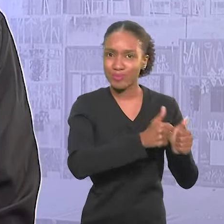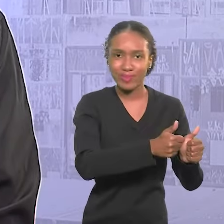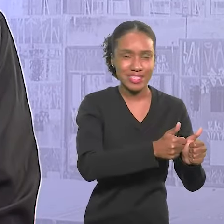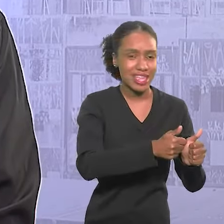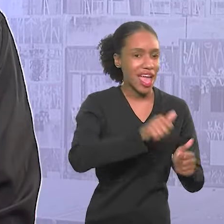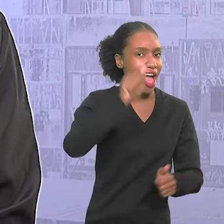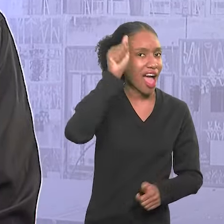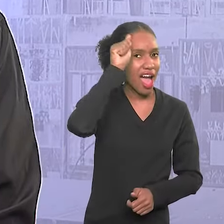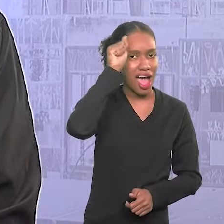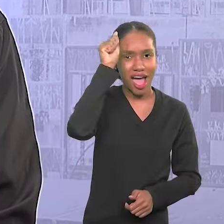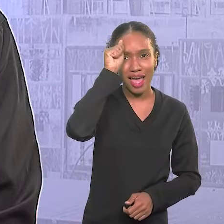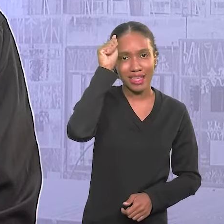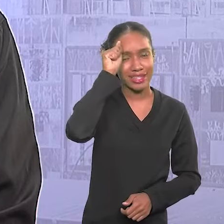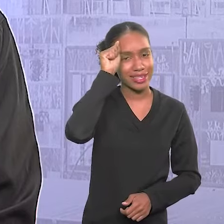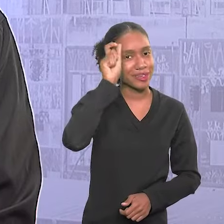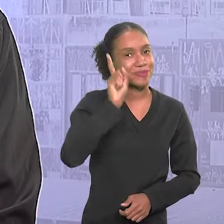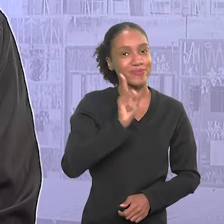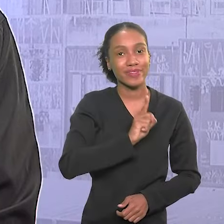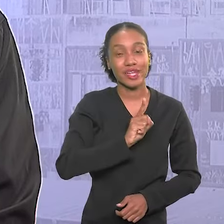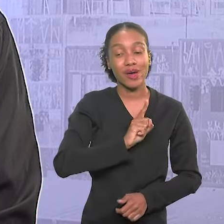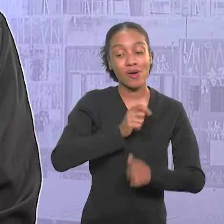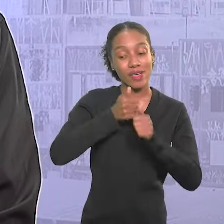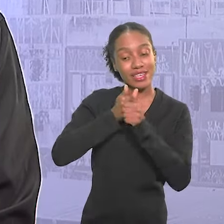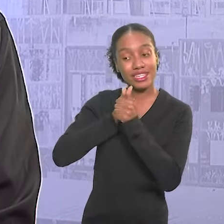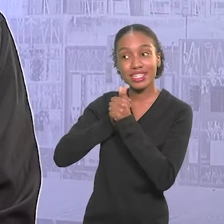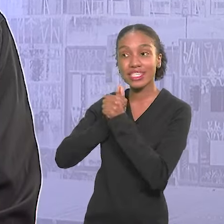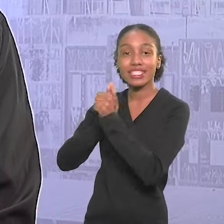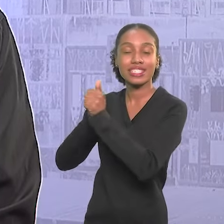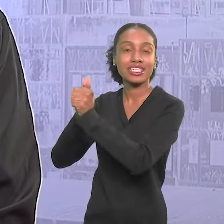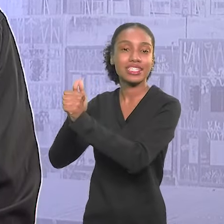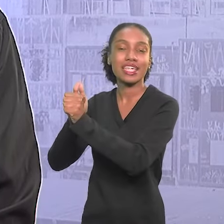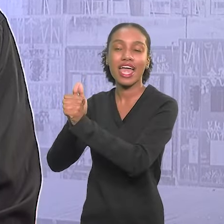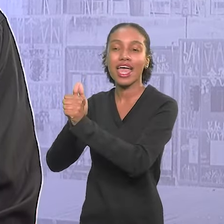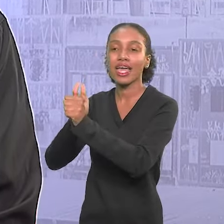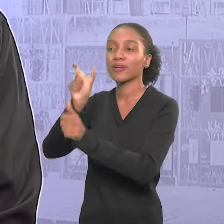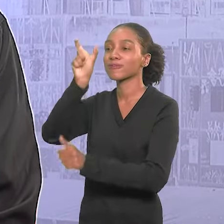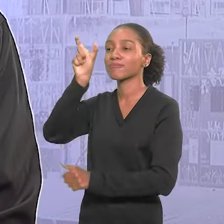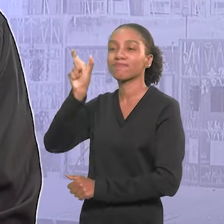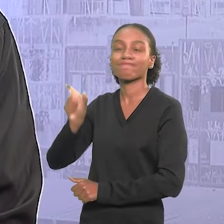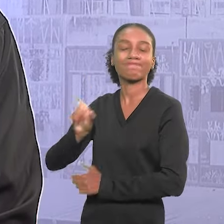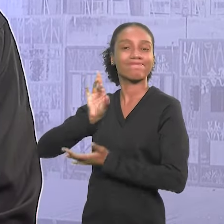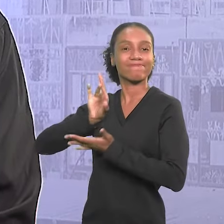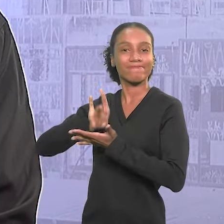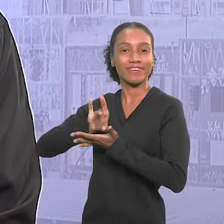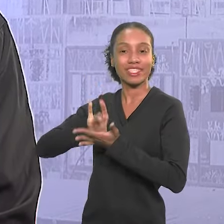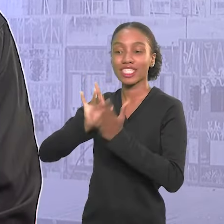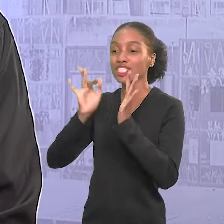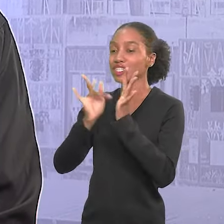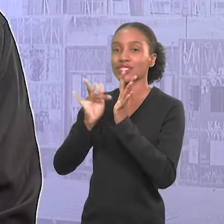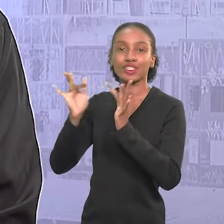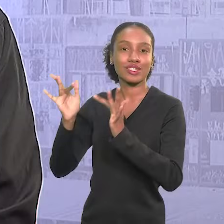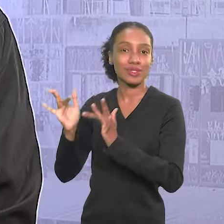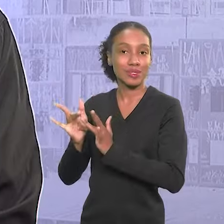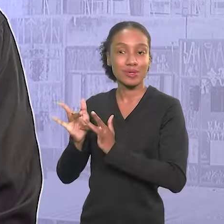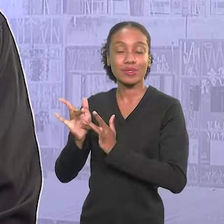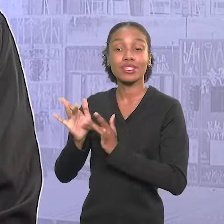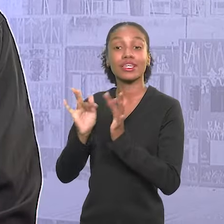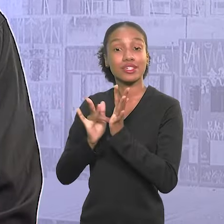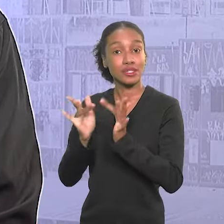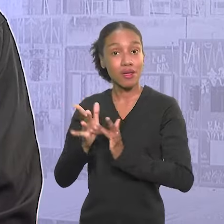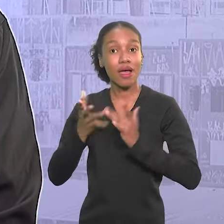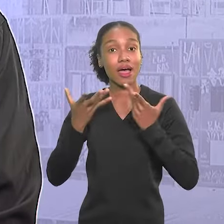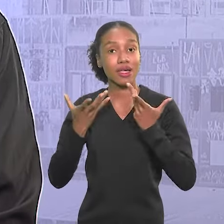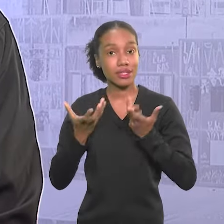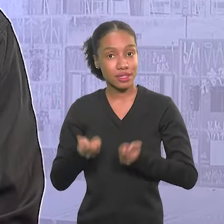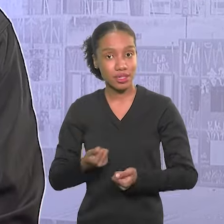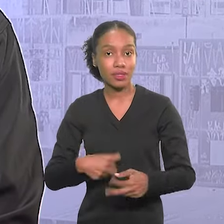Adão do Gênesis 3 eles são guiados pelo verdadeiro ser humano Jesus e Jesus